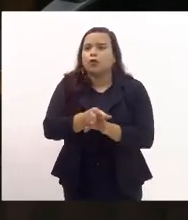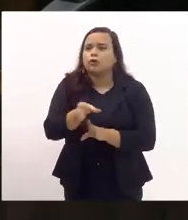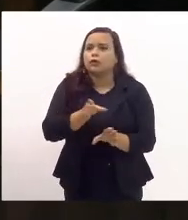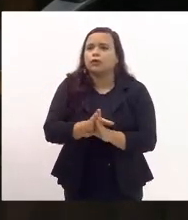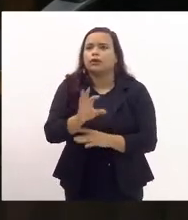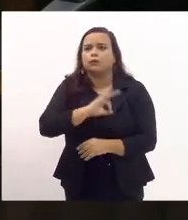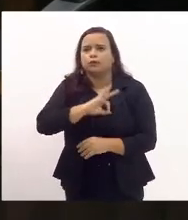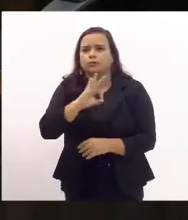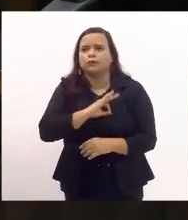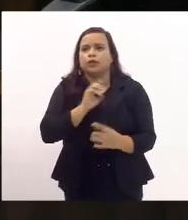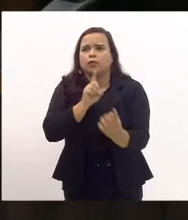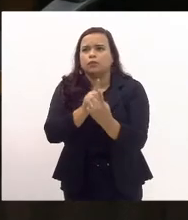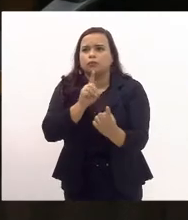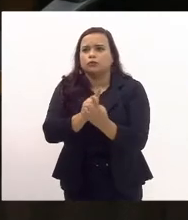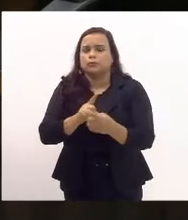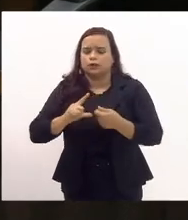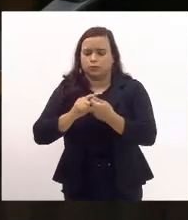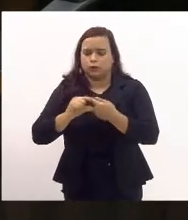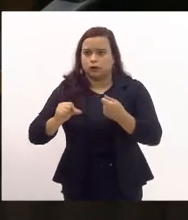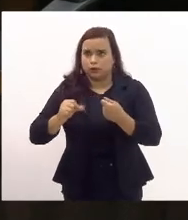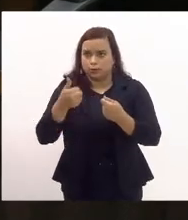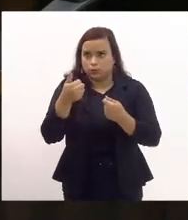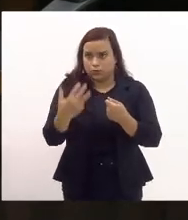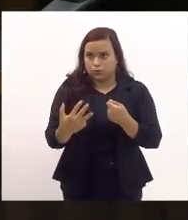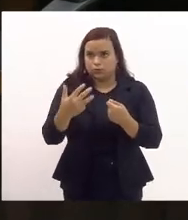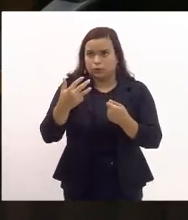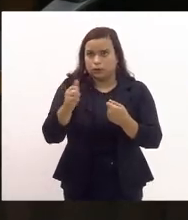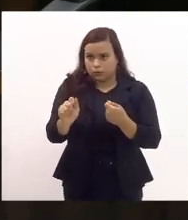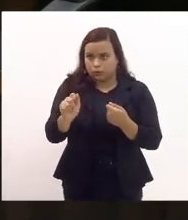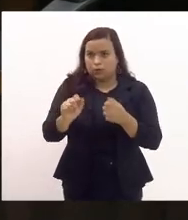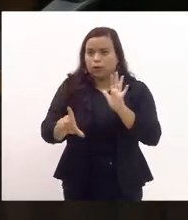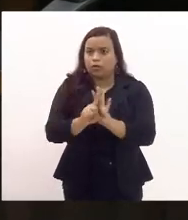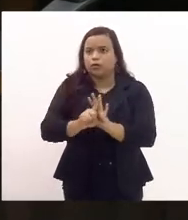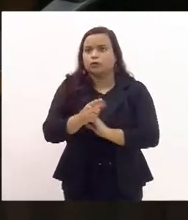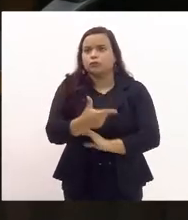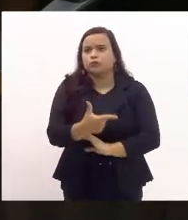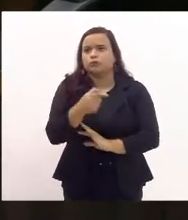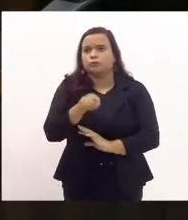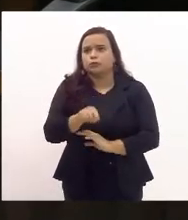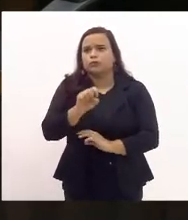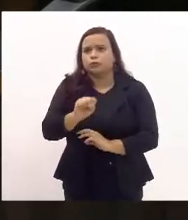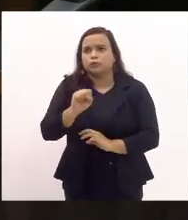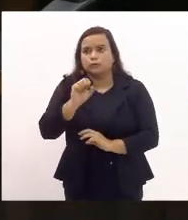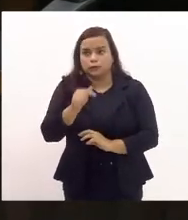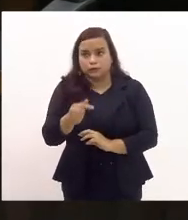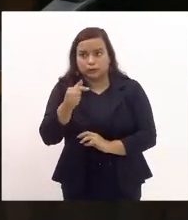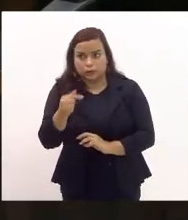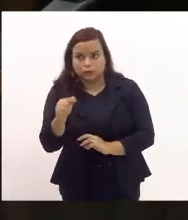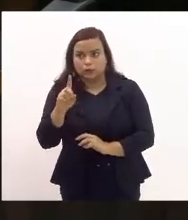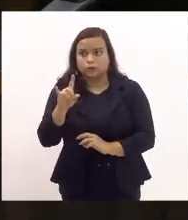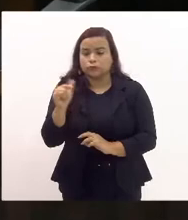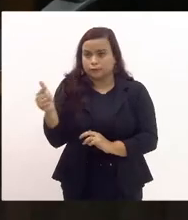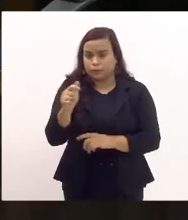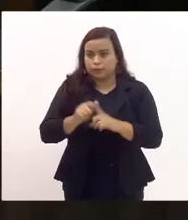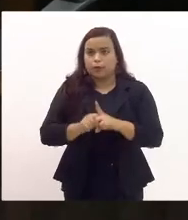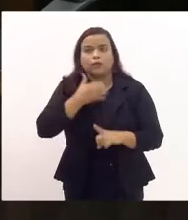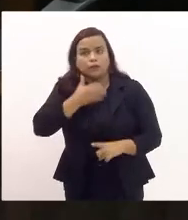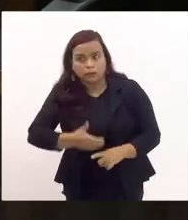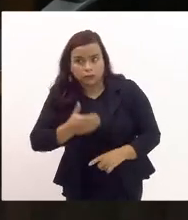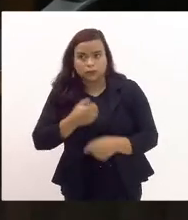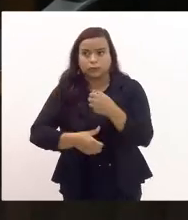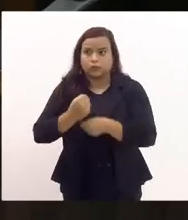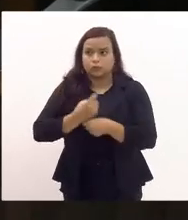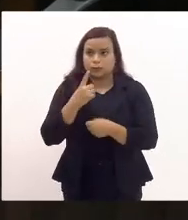atendimento de casos nos termos dos artigos 13 e 13 da Lei 2877 de Vinte e Dois de Dezembro de